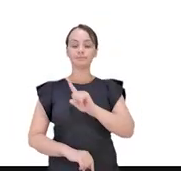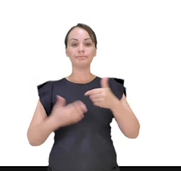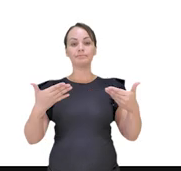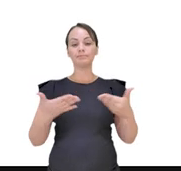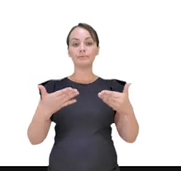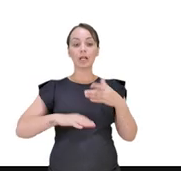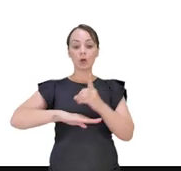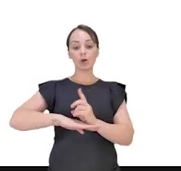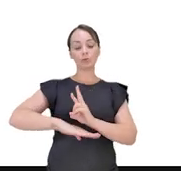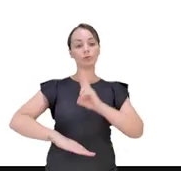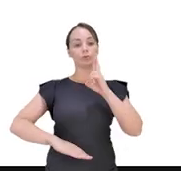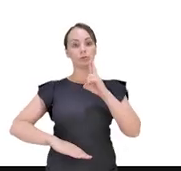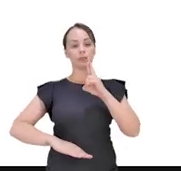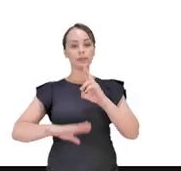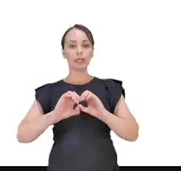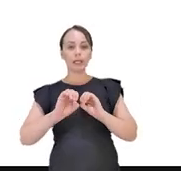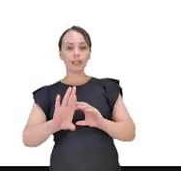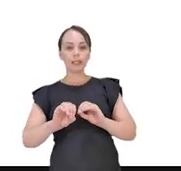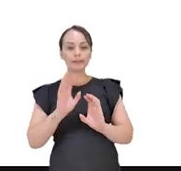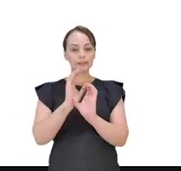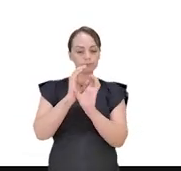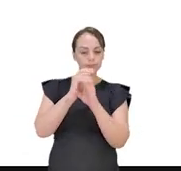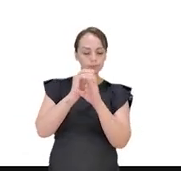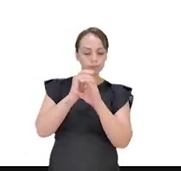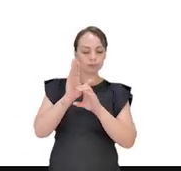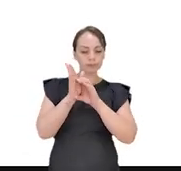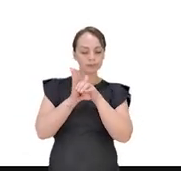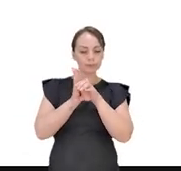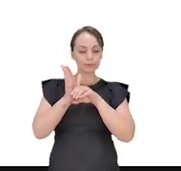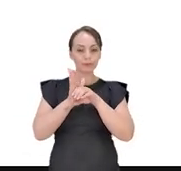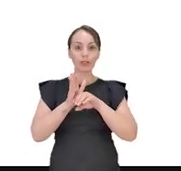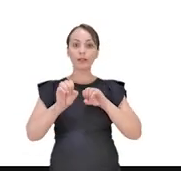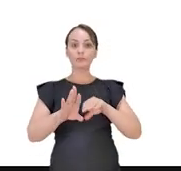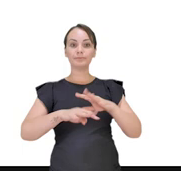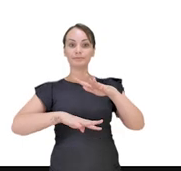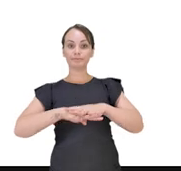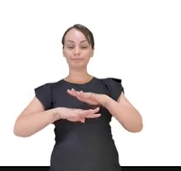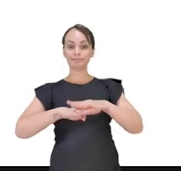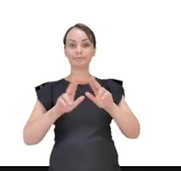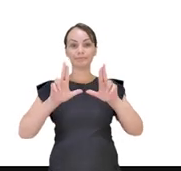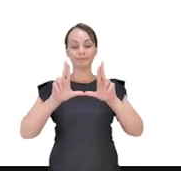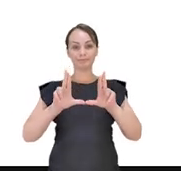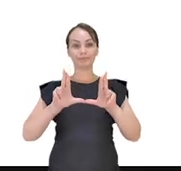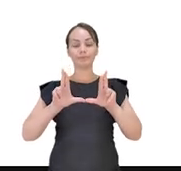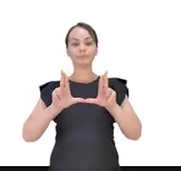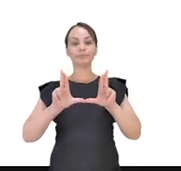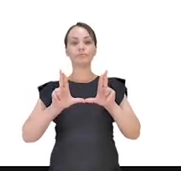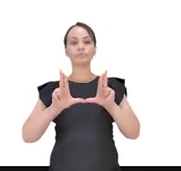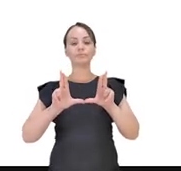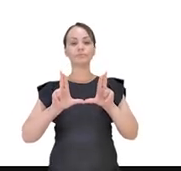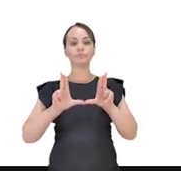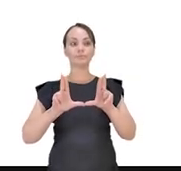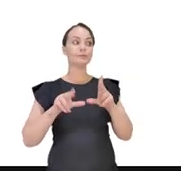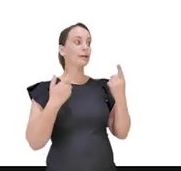estou no doutorado de ensino e ciências, ensino de ciência e educação matemática da Universidade Estadual de Londrina também.